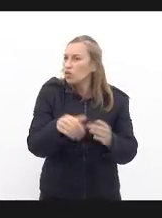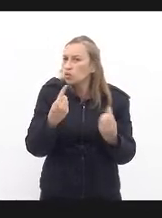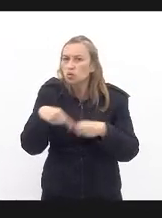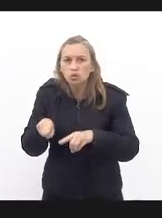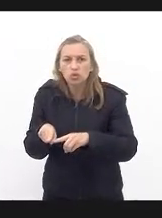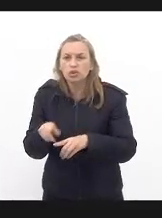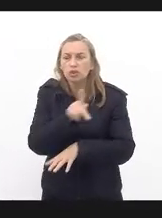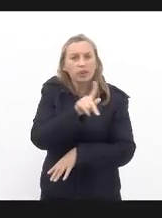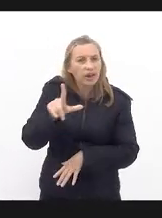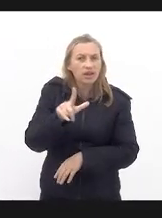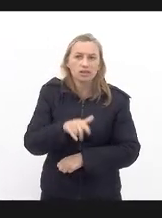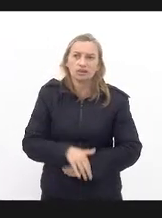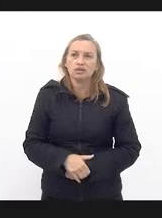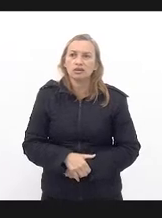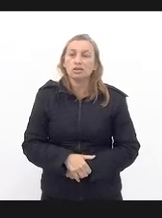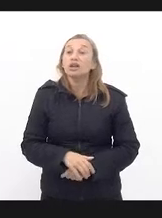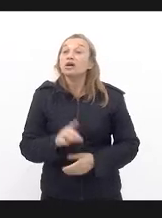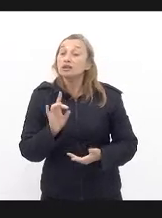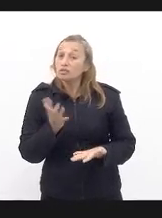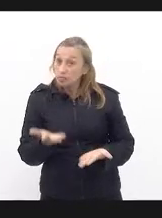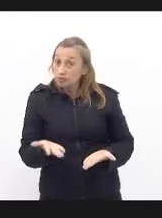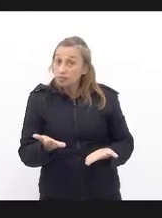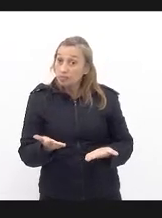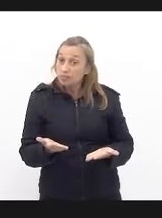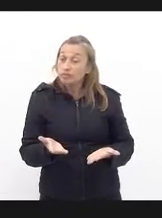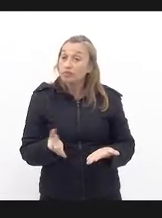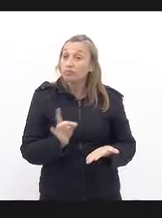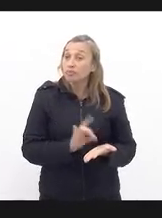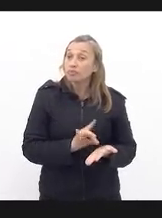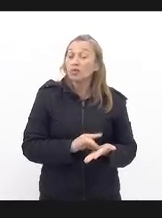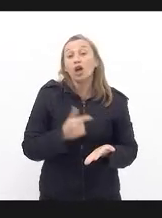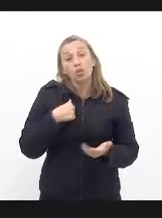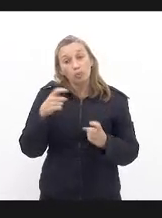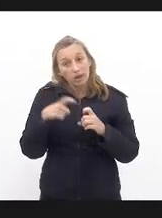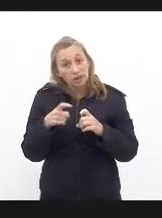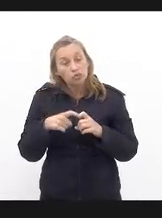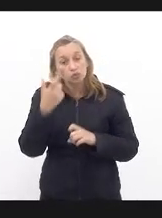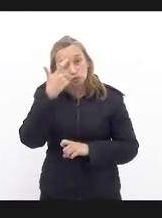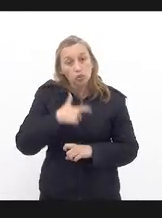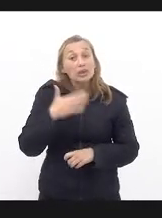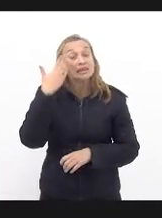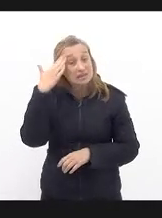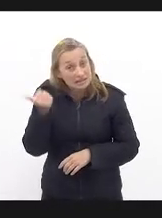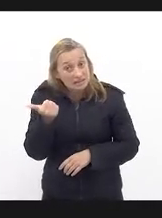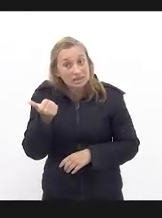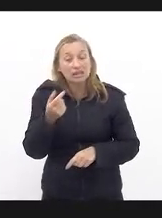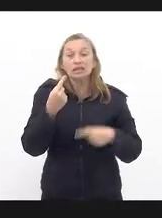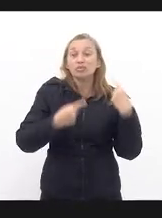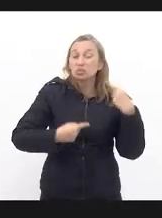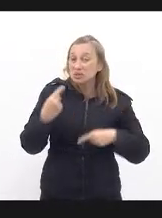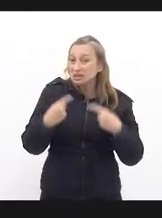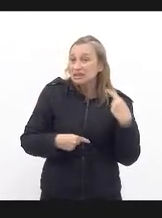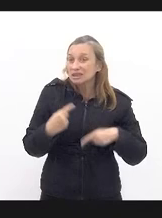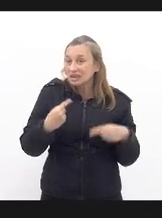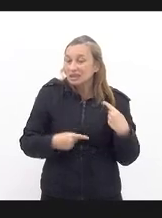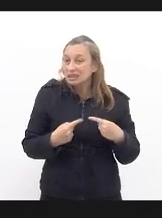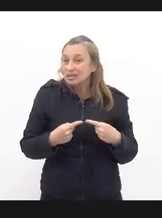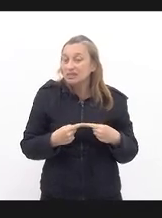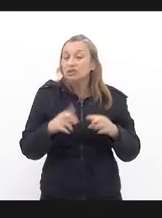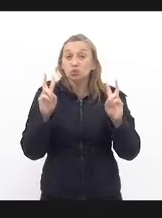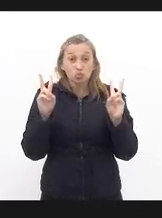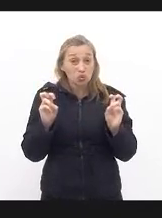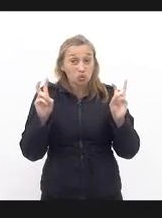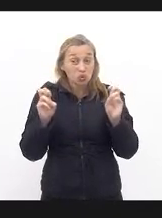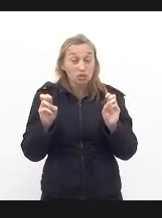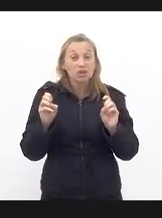voto contrário Espero que afinal de contas eu sou médico e sei que essa politização terça